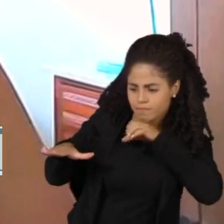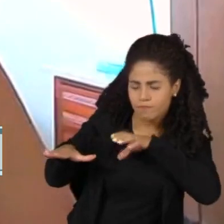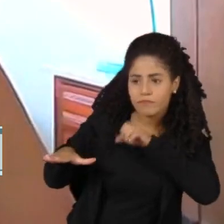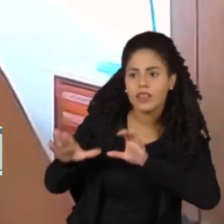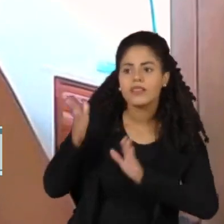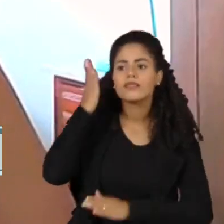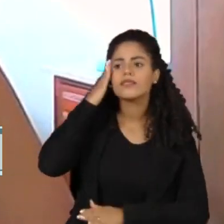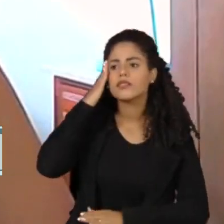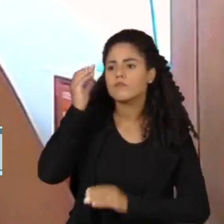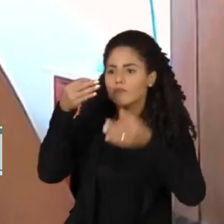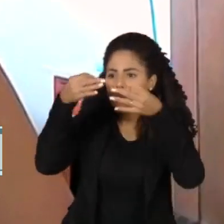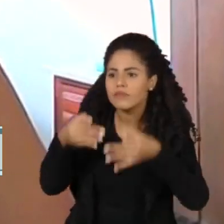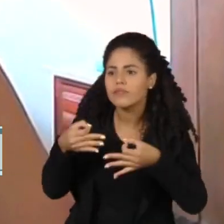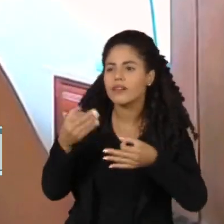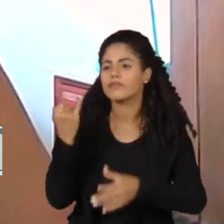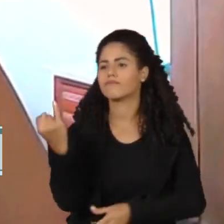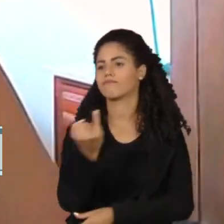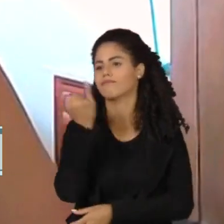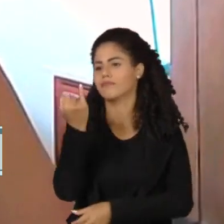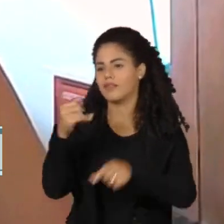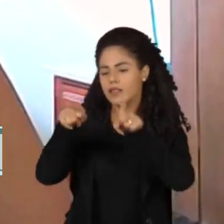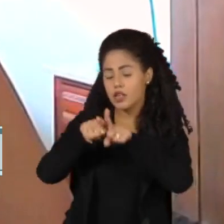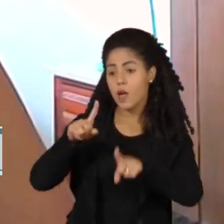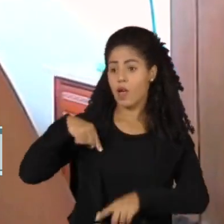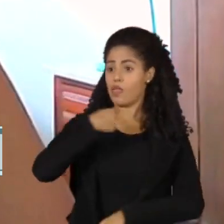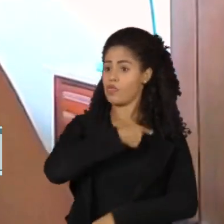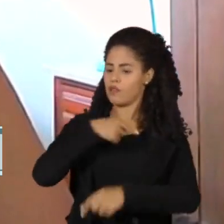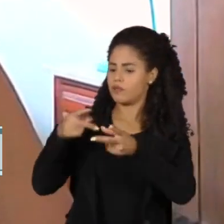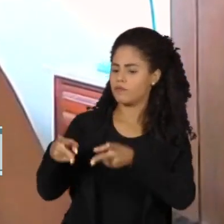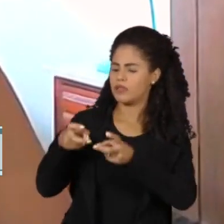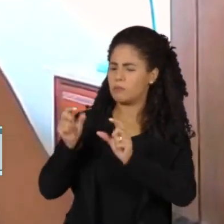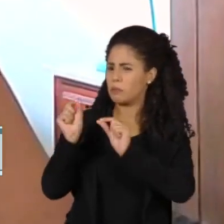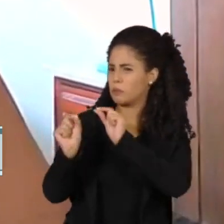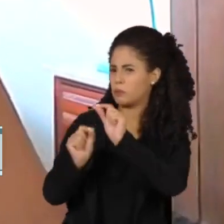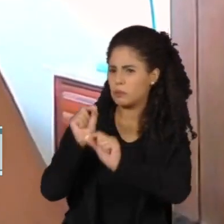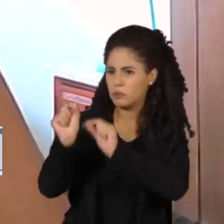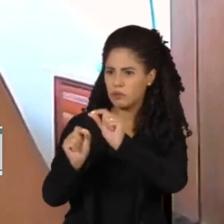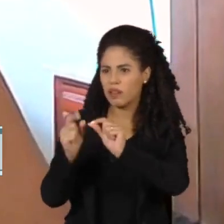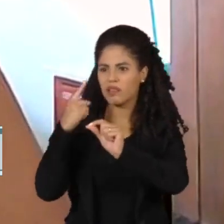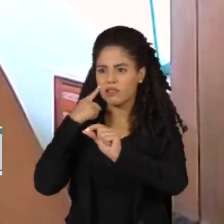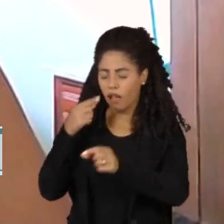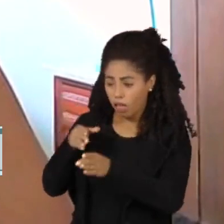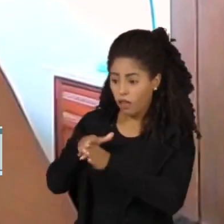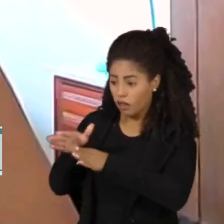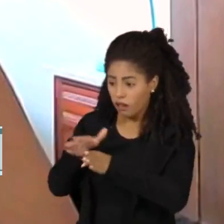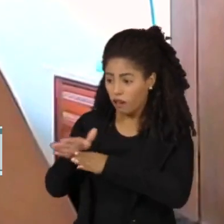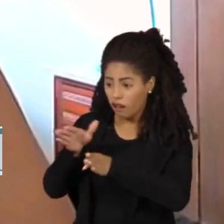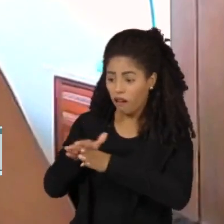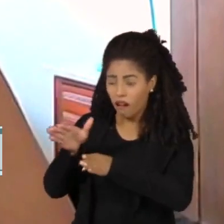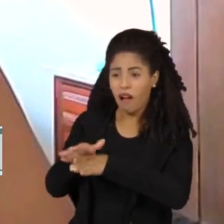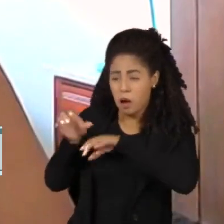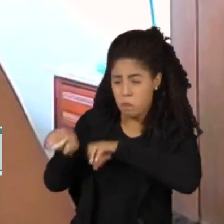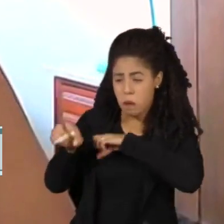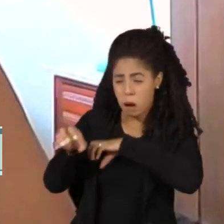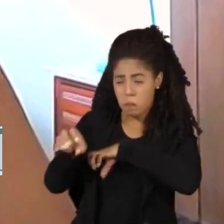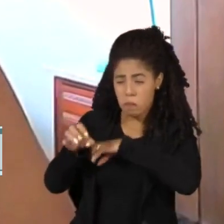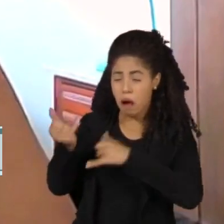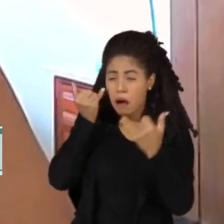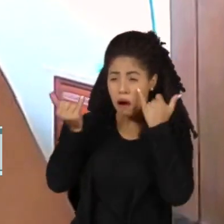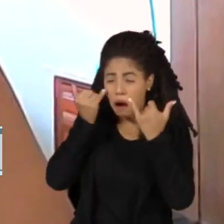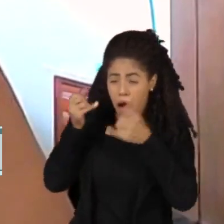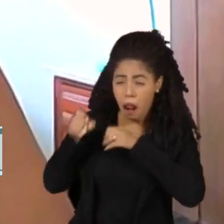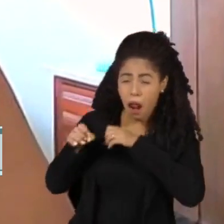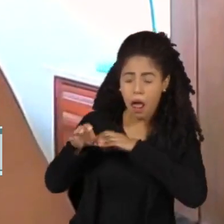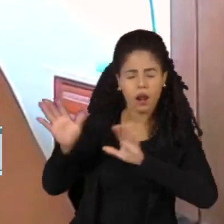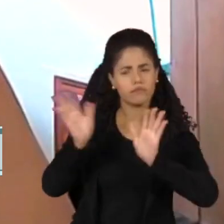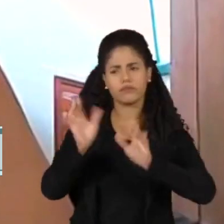conectada. E também é muito importante que a gente perceba que a gente não pode sobrecarregar essa nova geração com